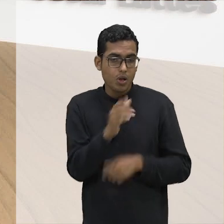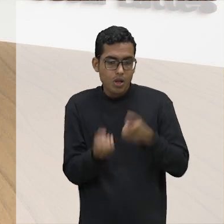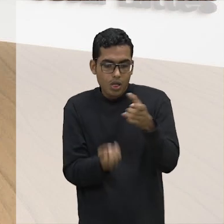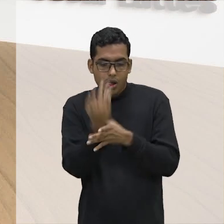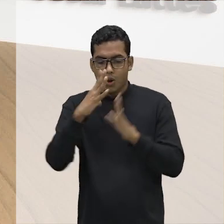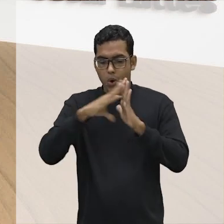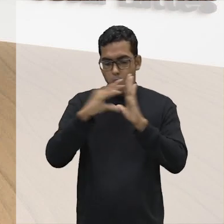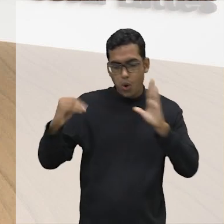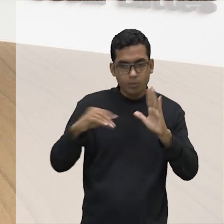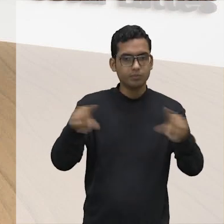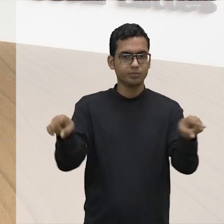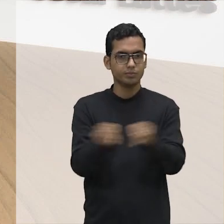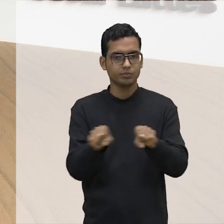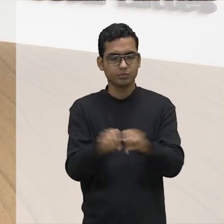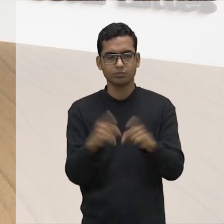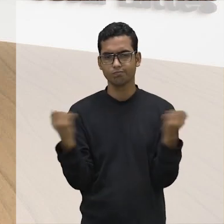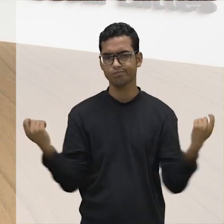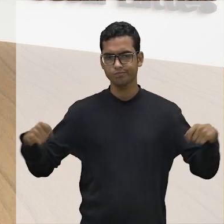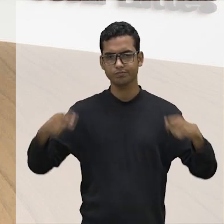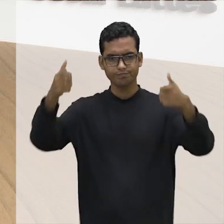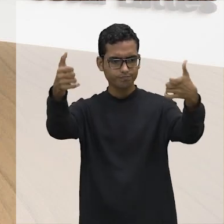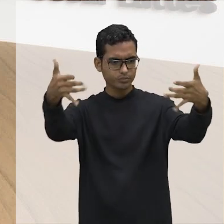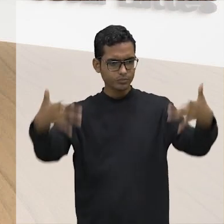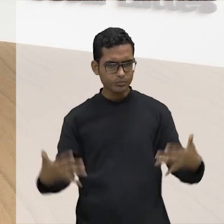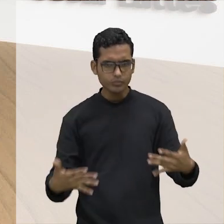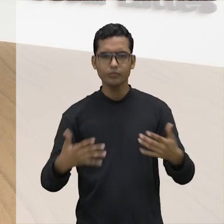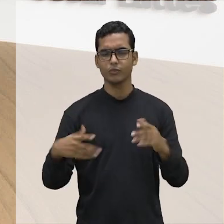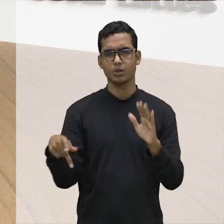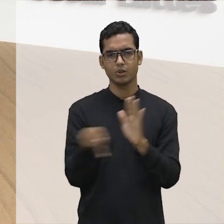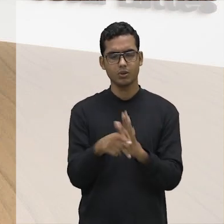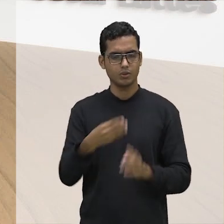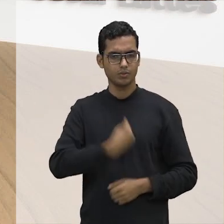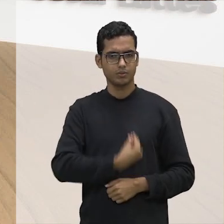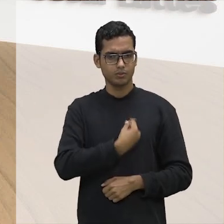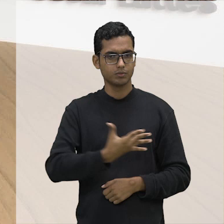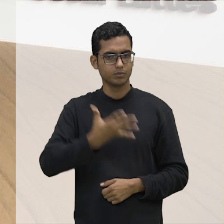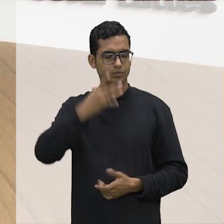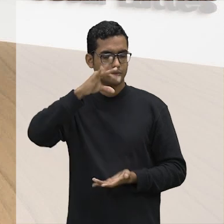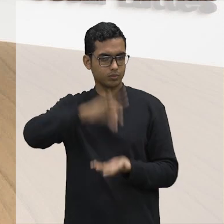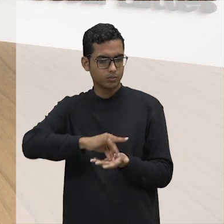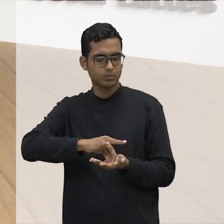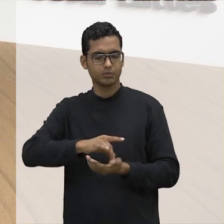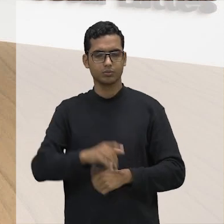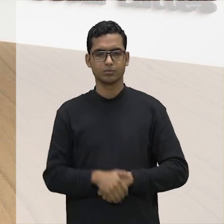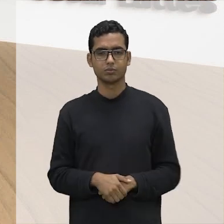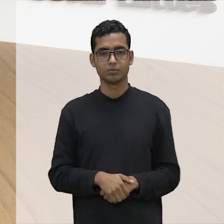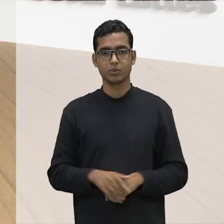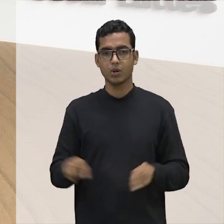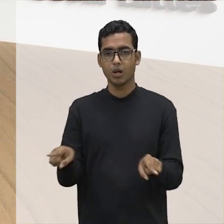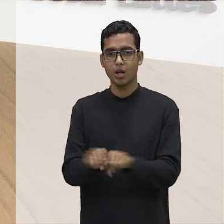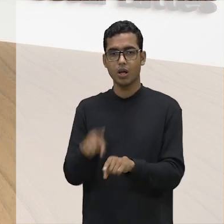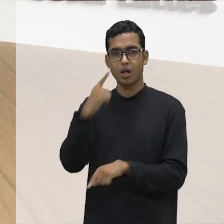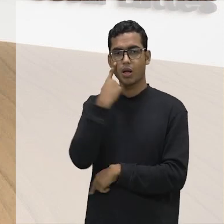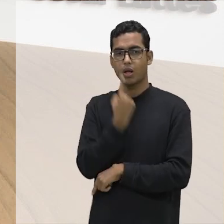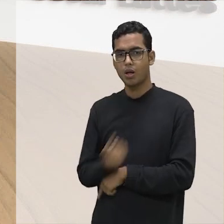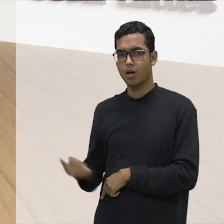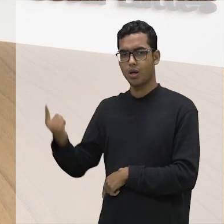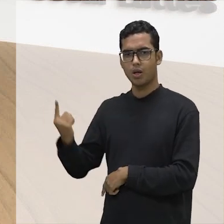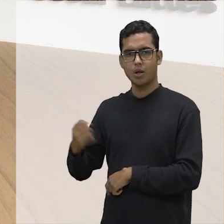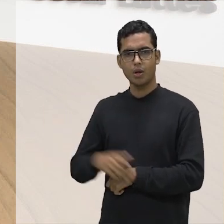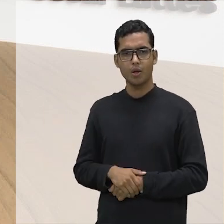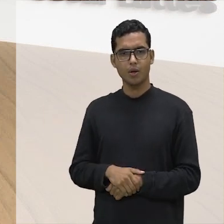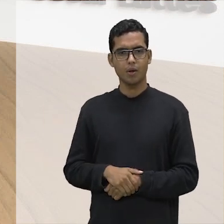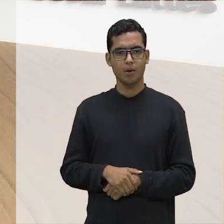modelos e esses modelos possam explicar a realidade. Newton, inclusive, fala que a sua construção